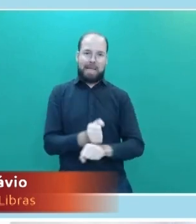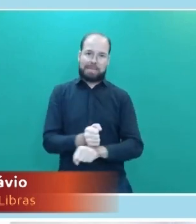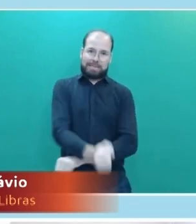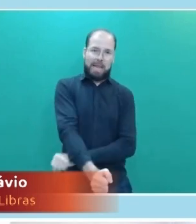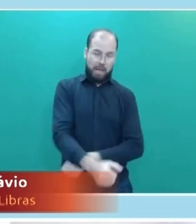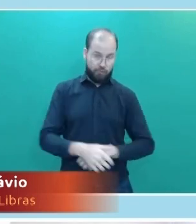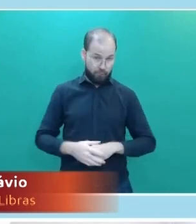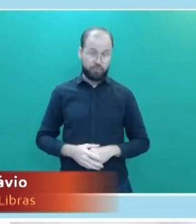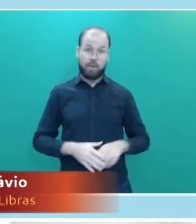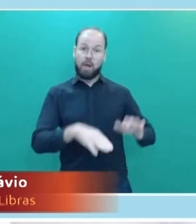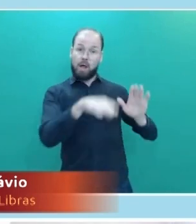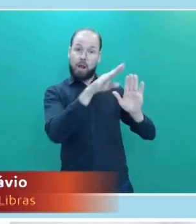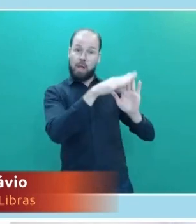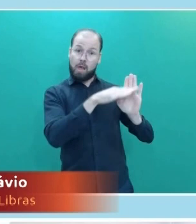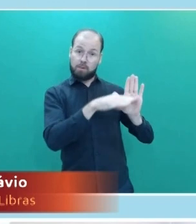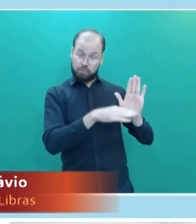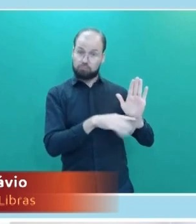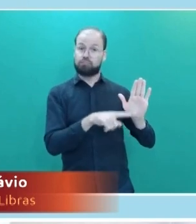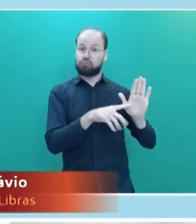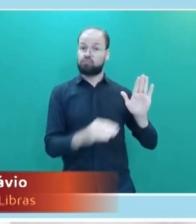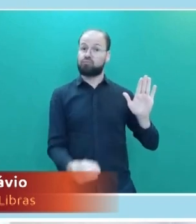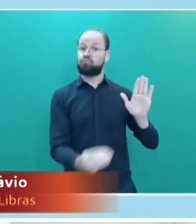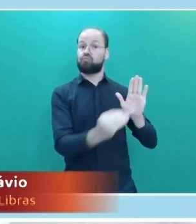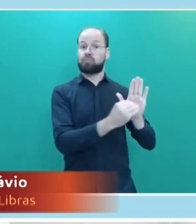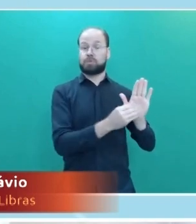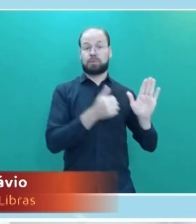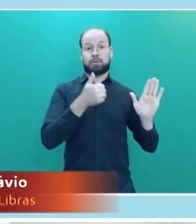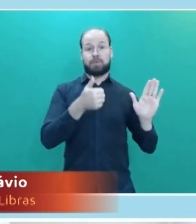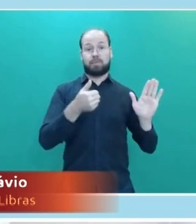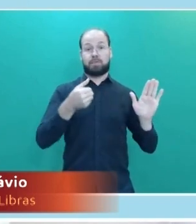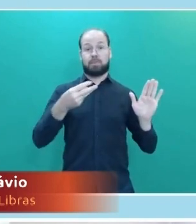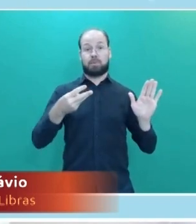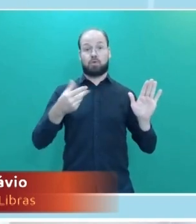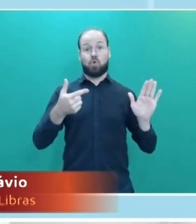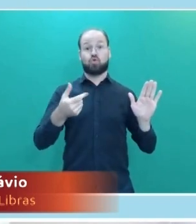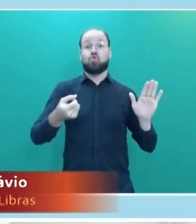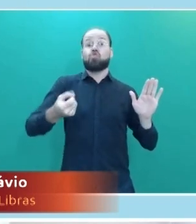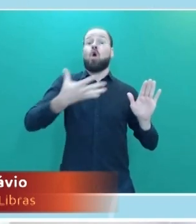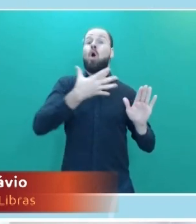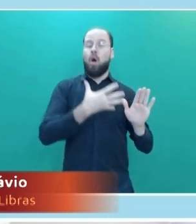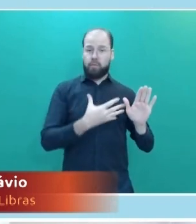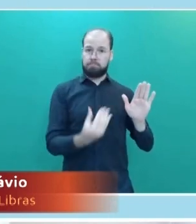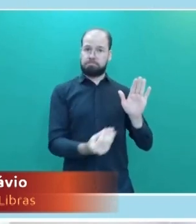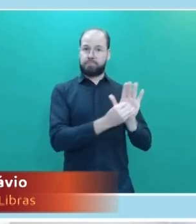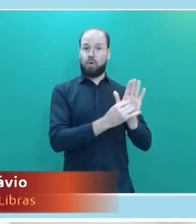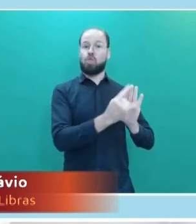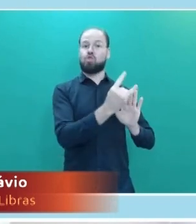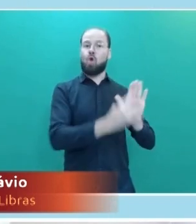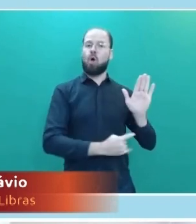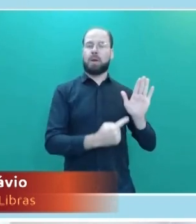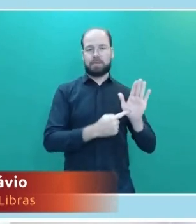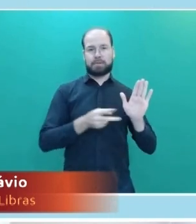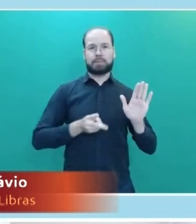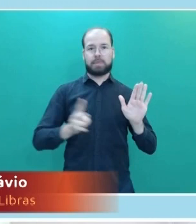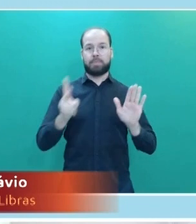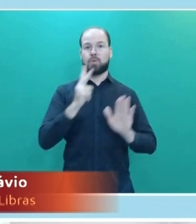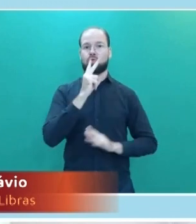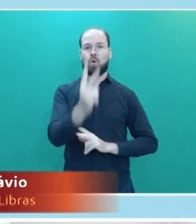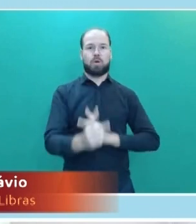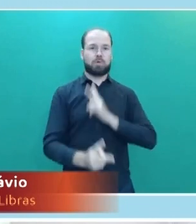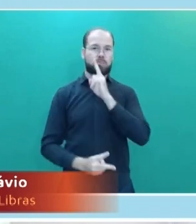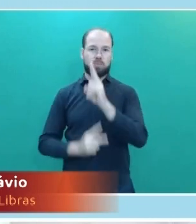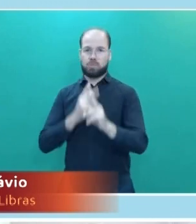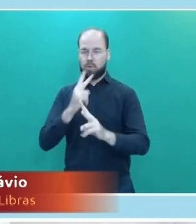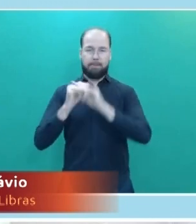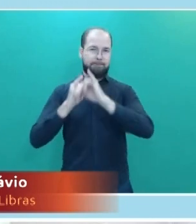lista, foram acrescentados 132 novos nomes ao documento, que é divulgado 2 vezes ao ano.